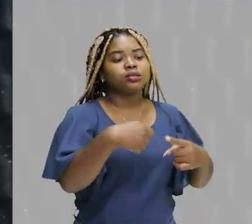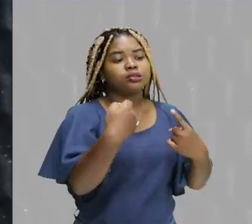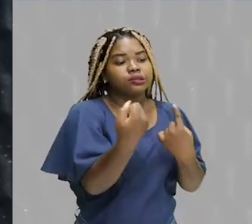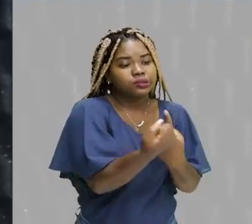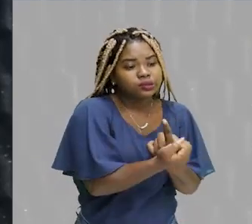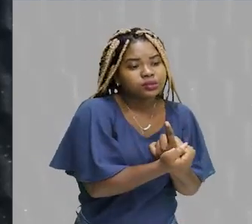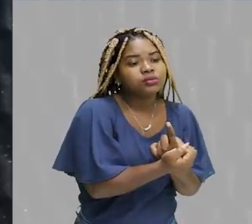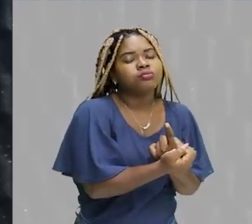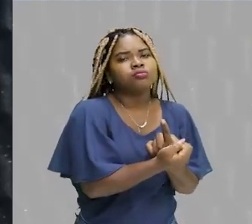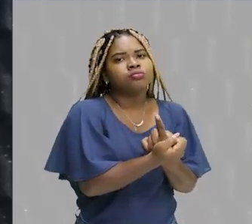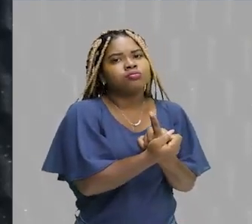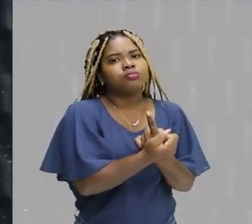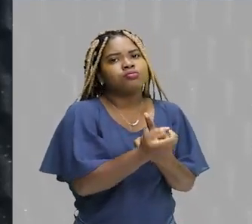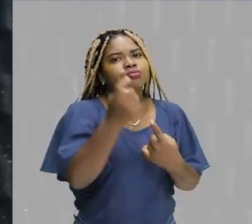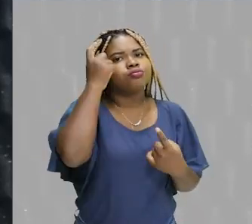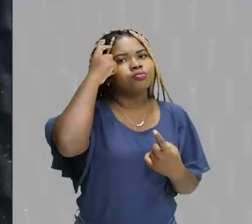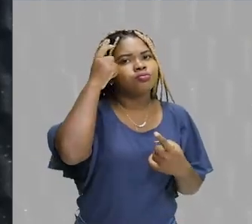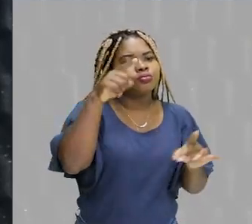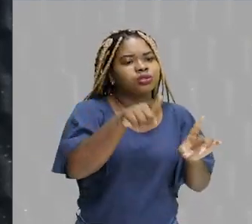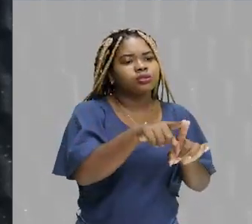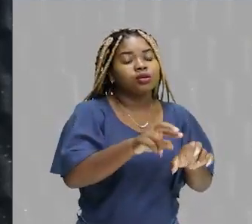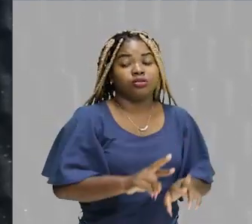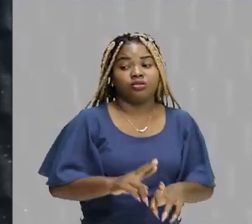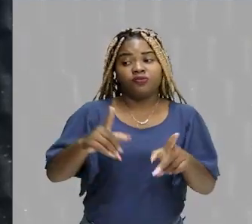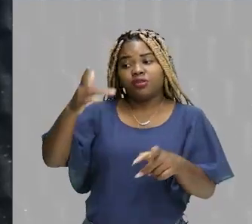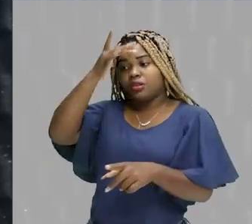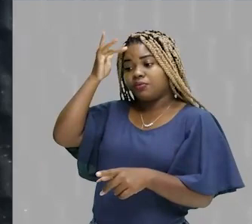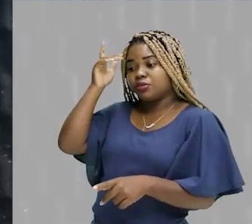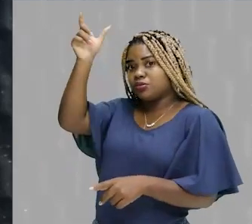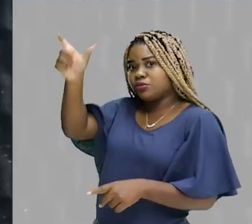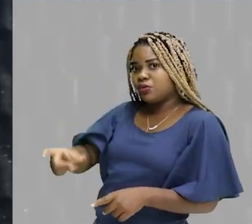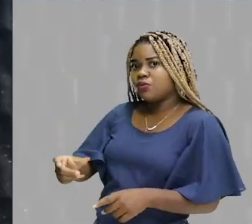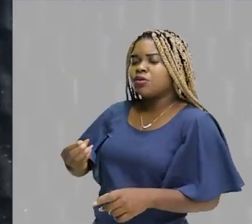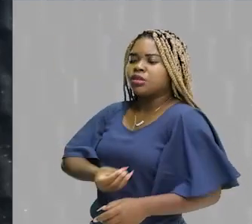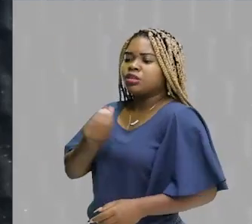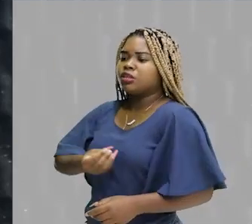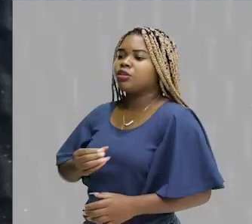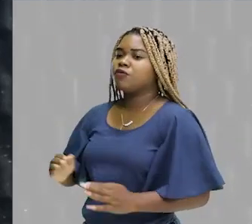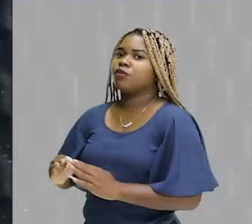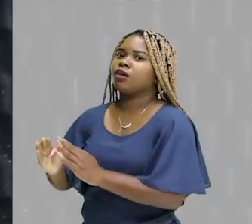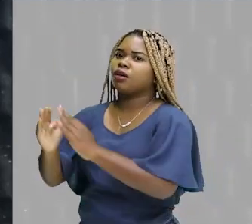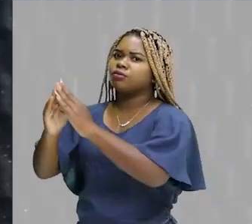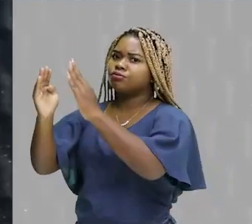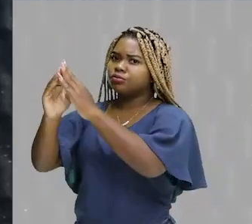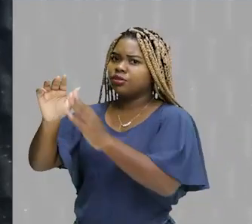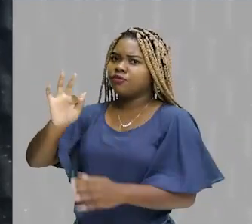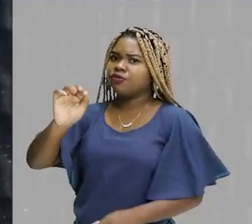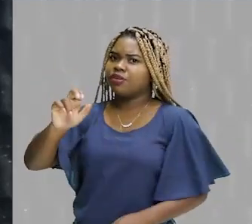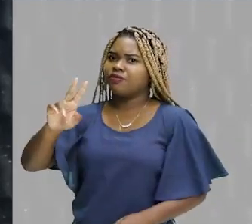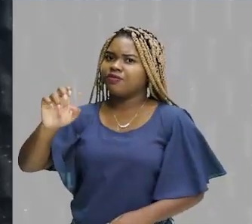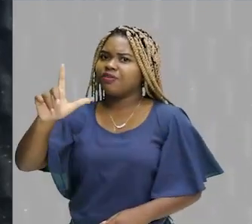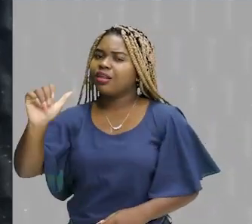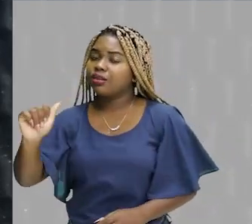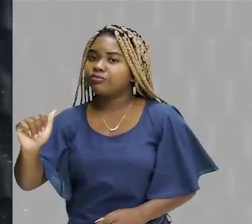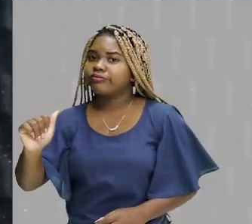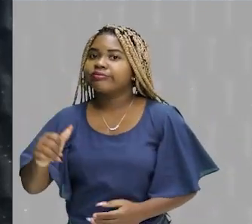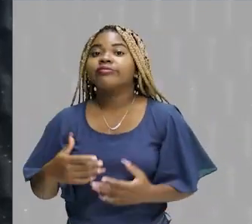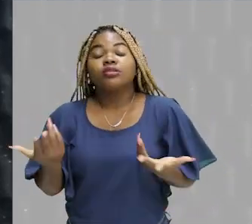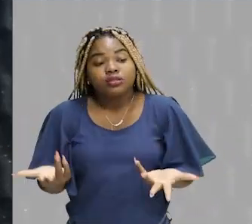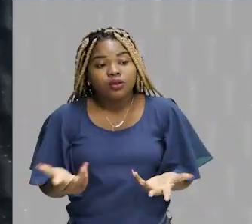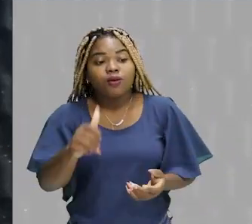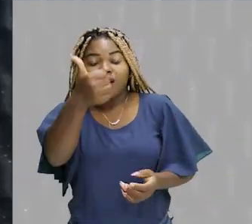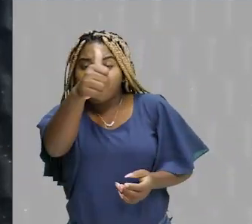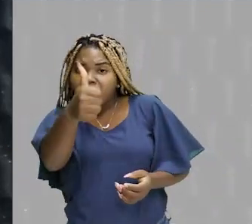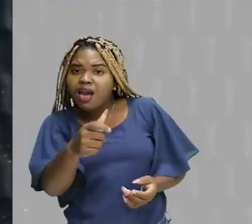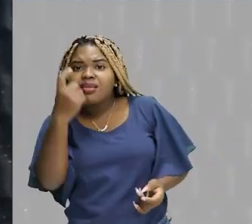e de visão de mundo que é diferente da pessoa que vive na favela ou na periferia? É essa a análise